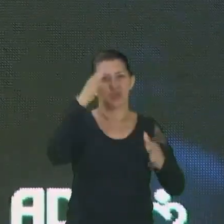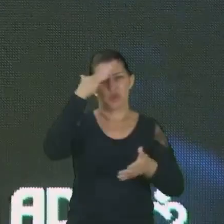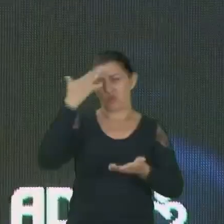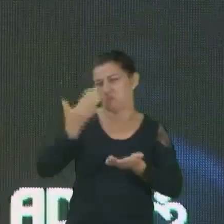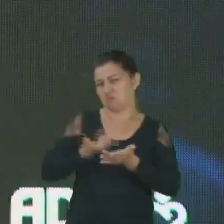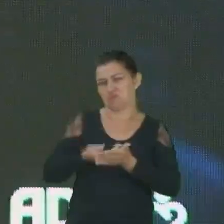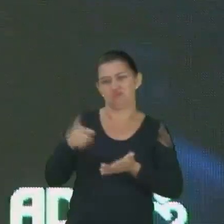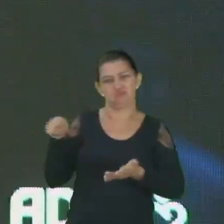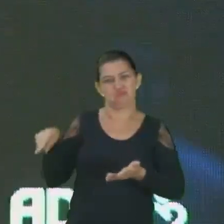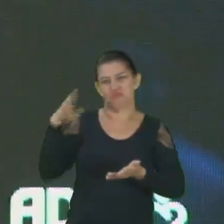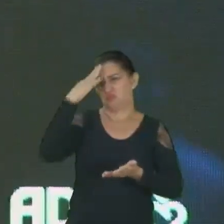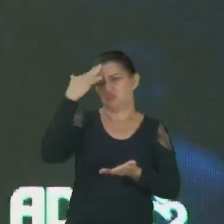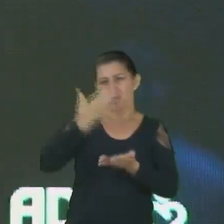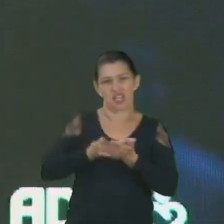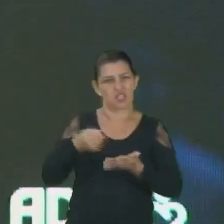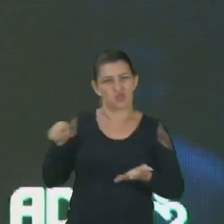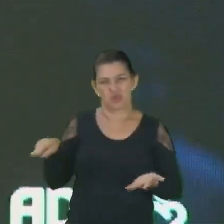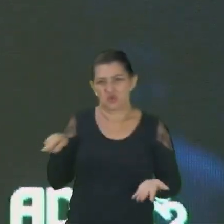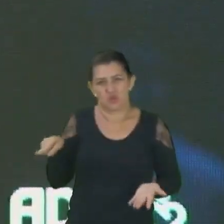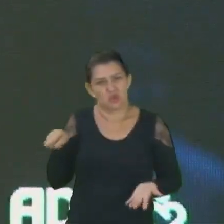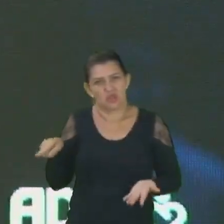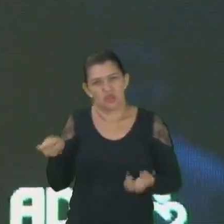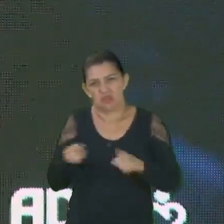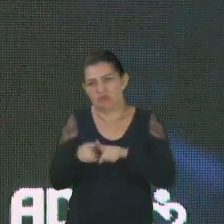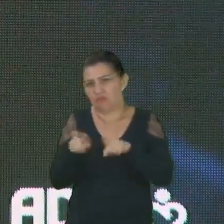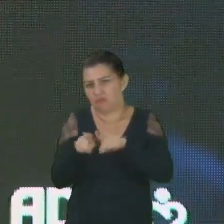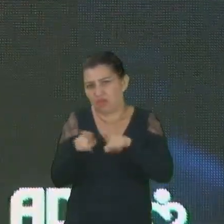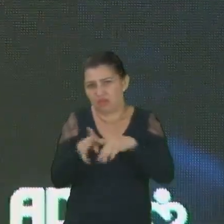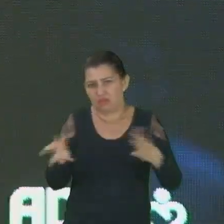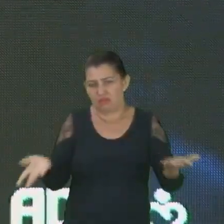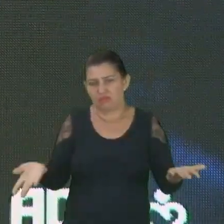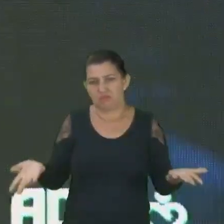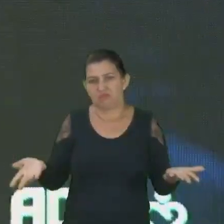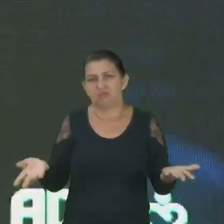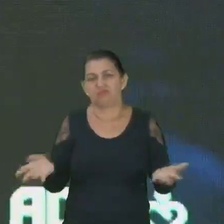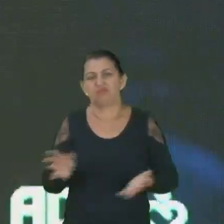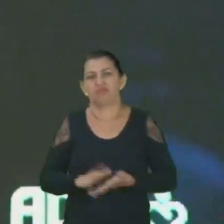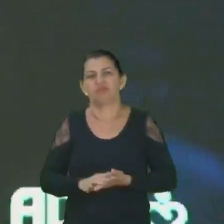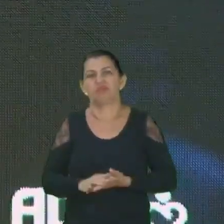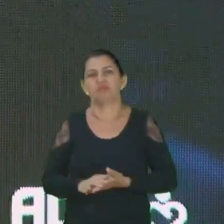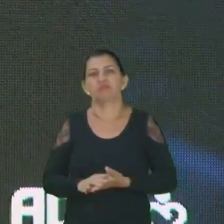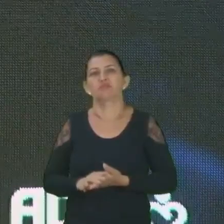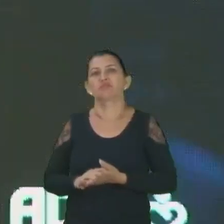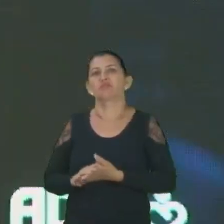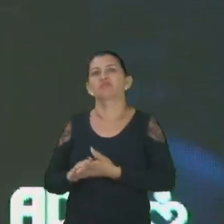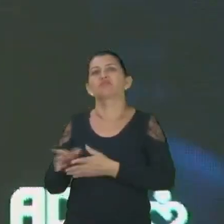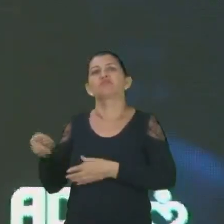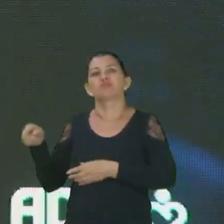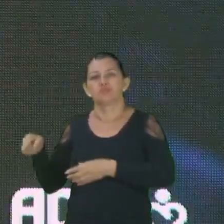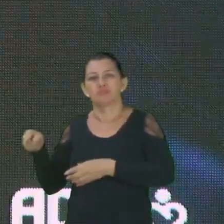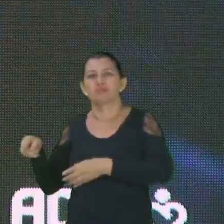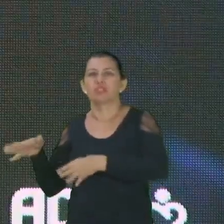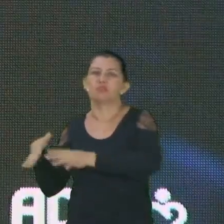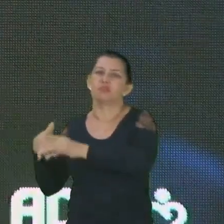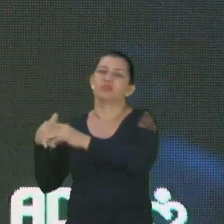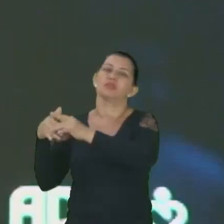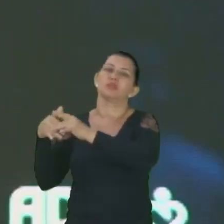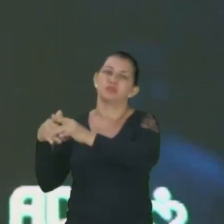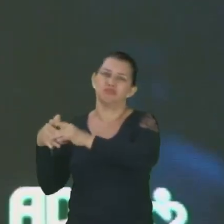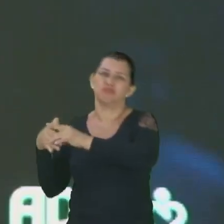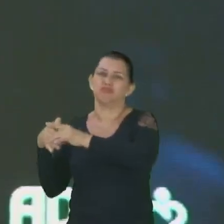dos embusteiros enganadores da história. Ele foi levado a um patíbulo da